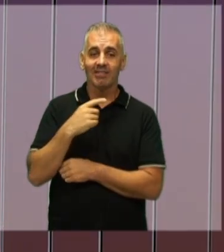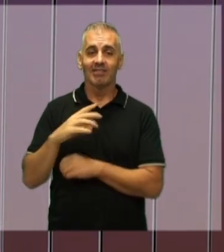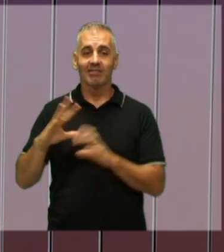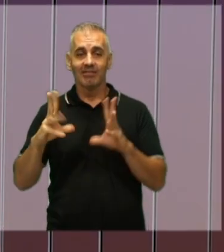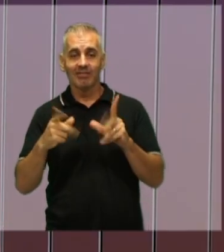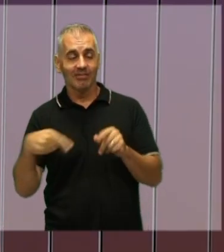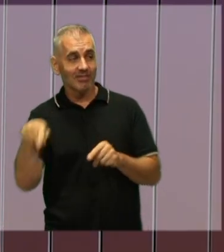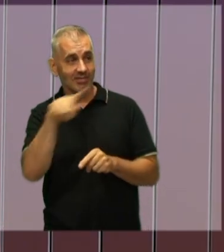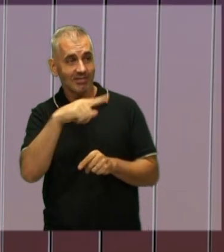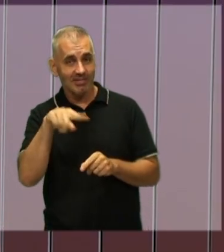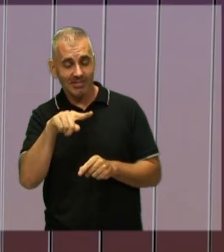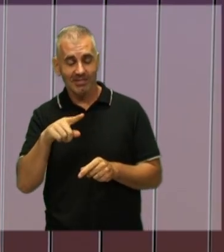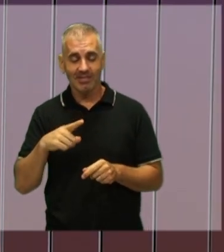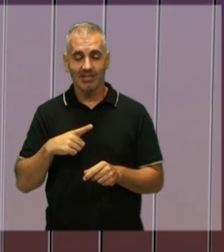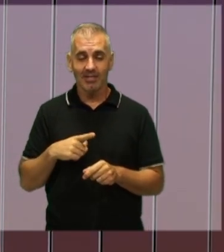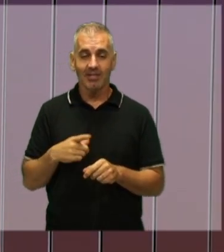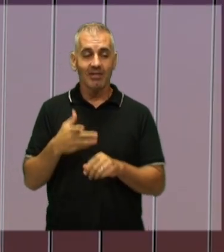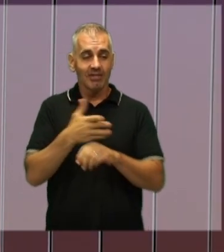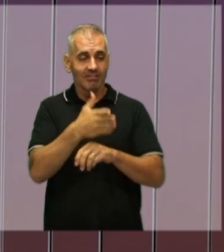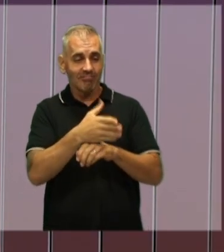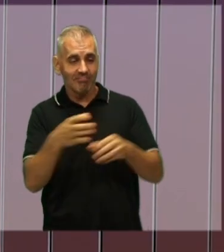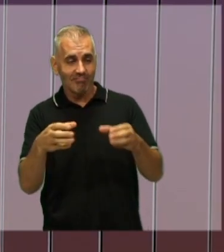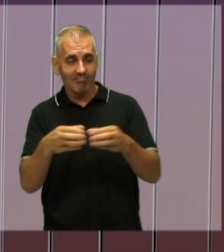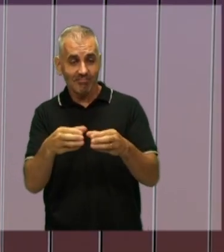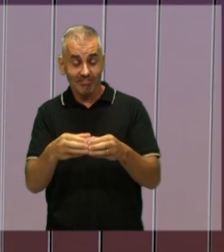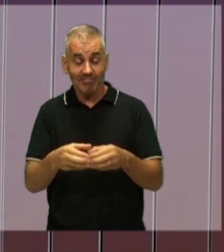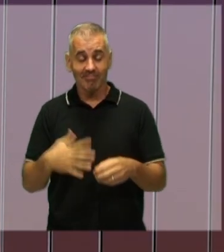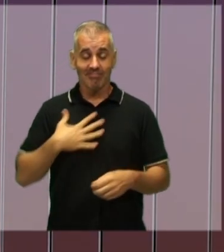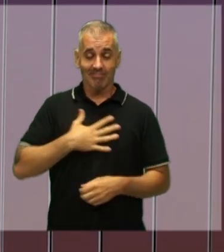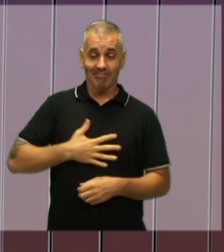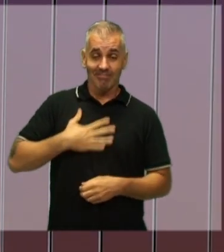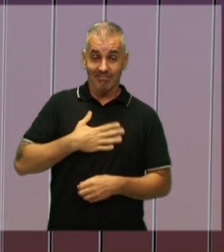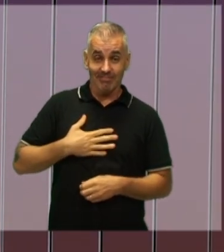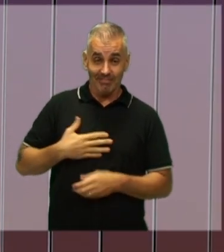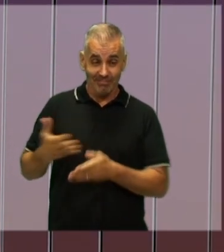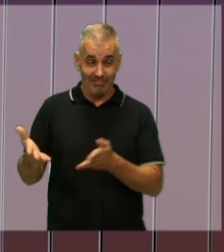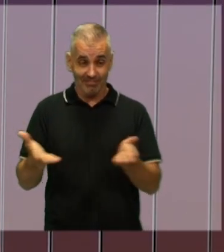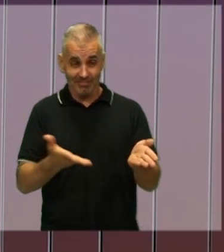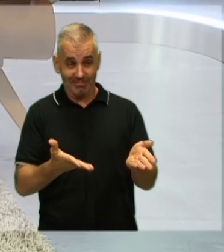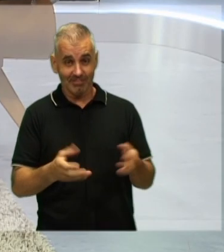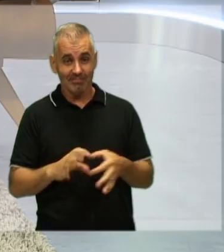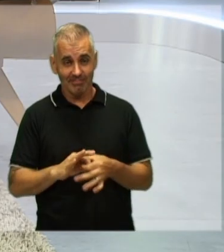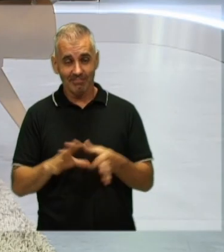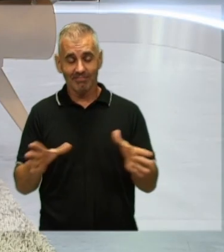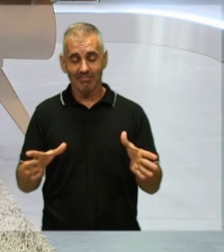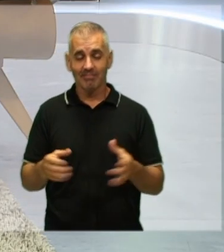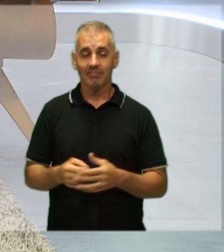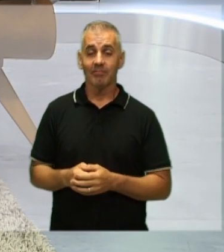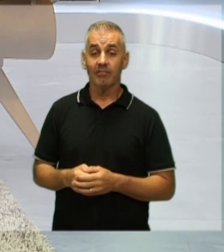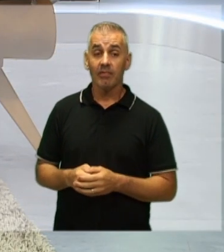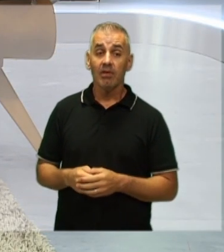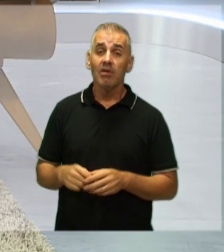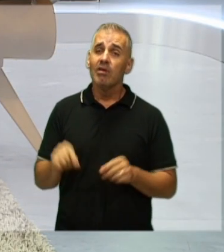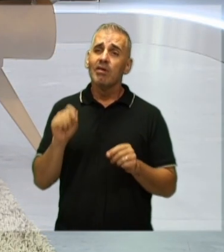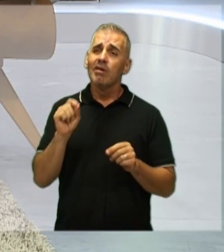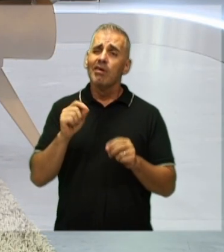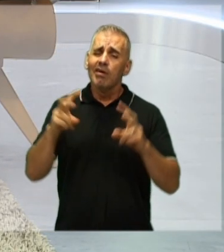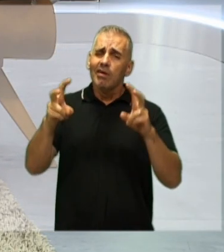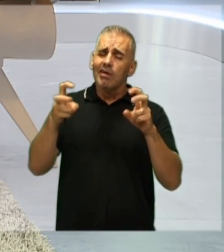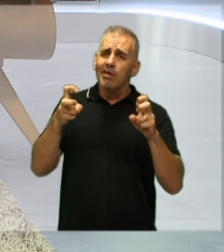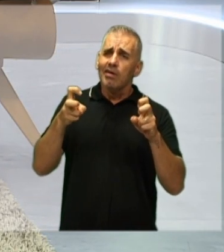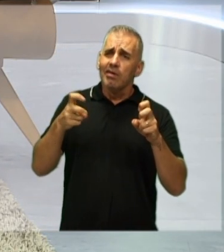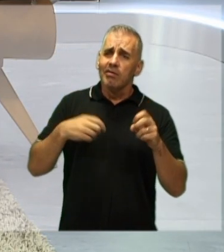aqui, né, e os que estão nos bastidores também. É um prazer estar aqui com vocês e estou à disposição. E a expectativa para esse